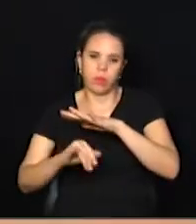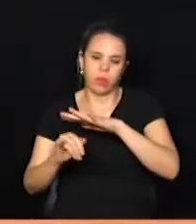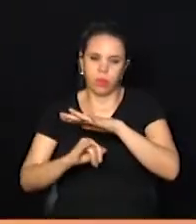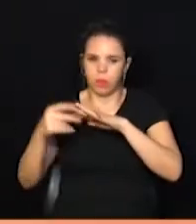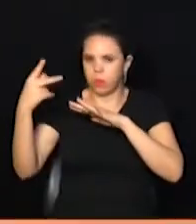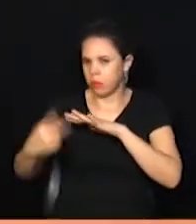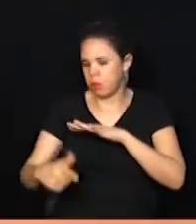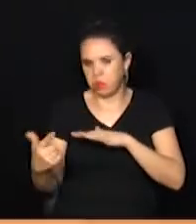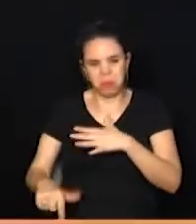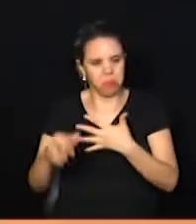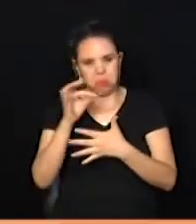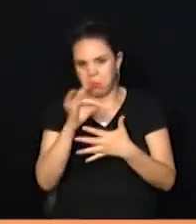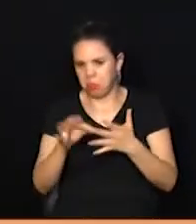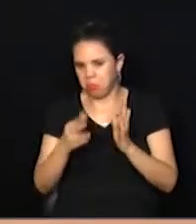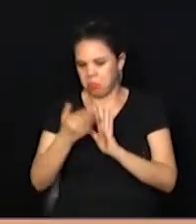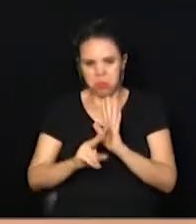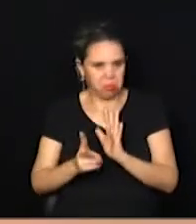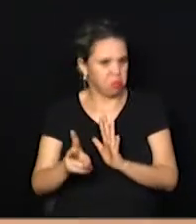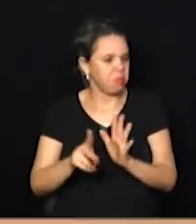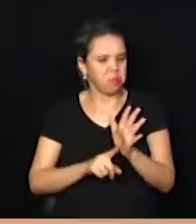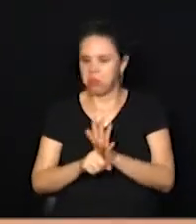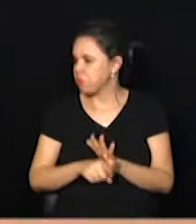há elementos para continuar investigando.